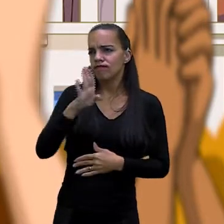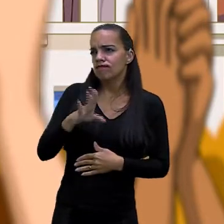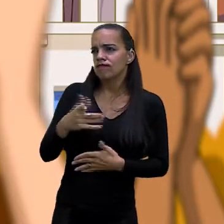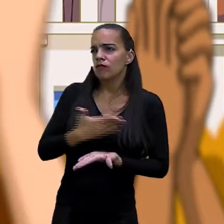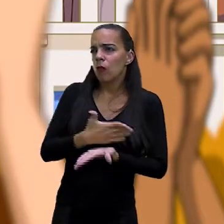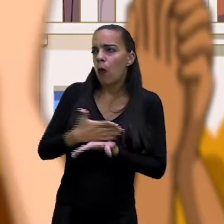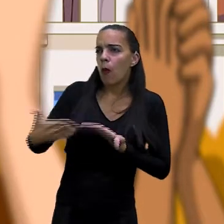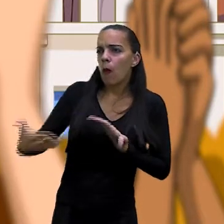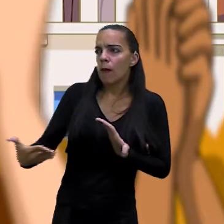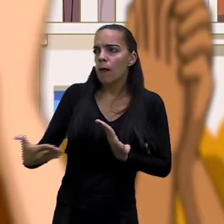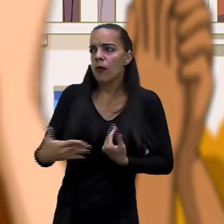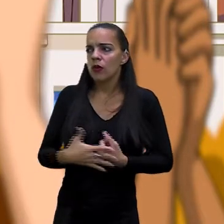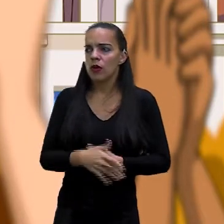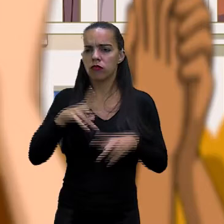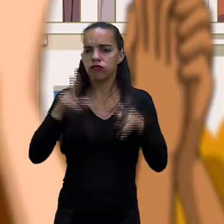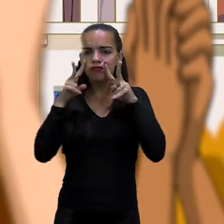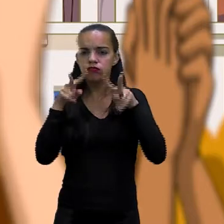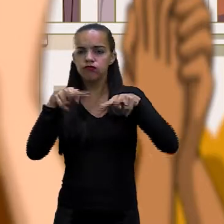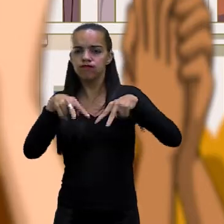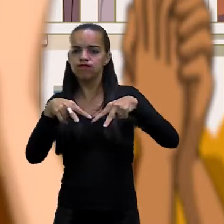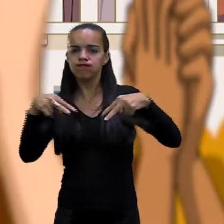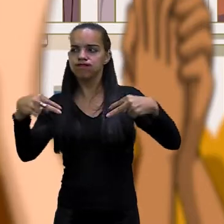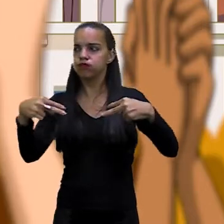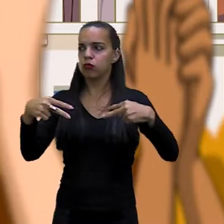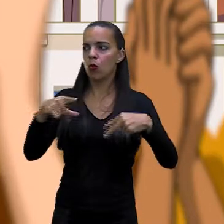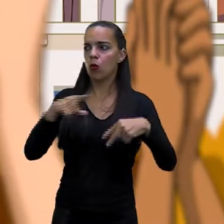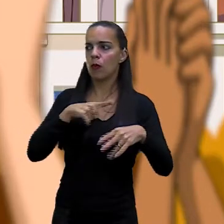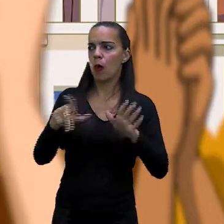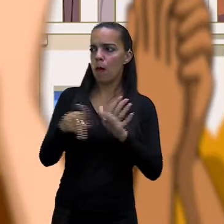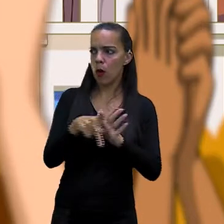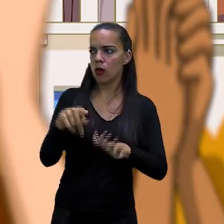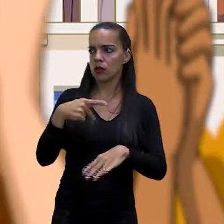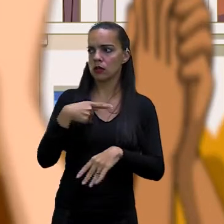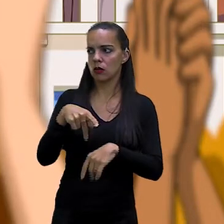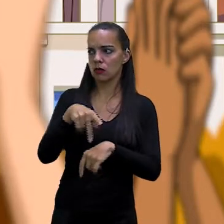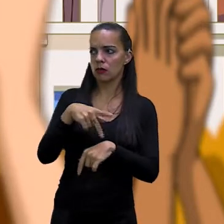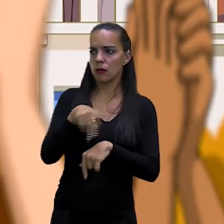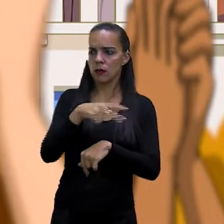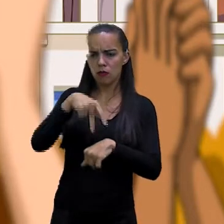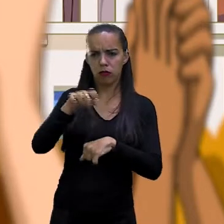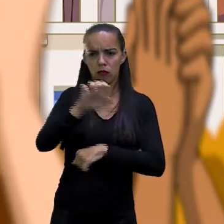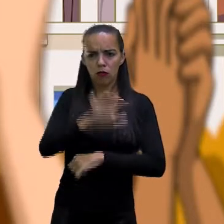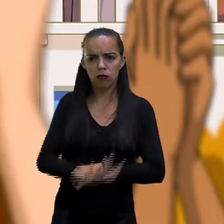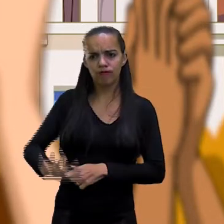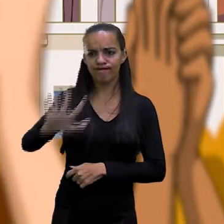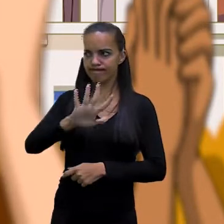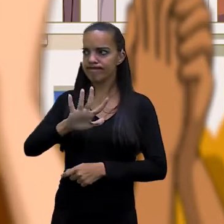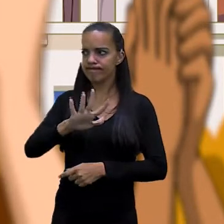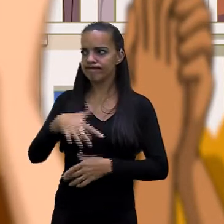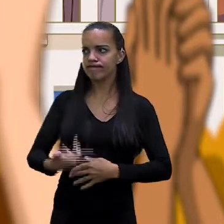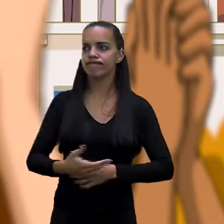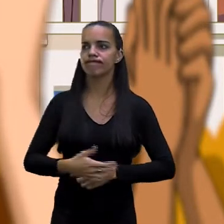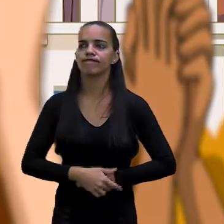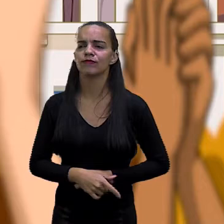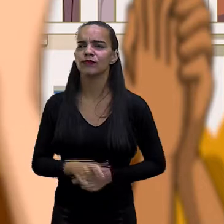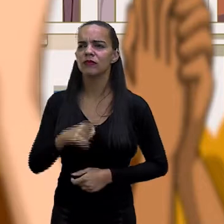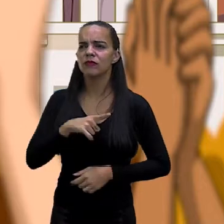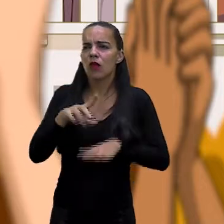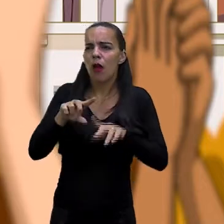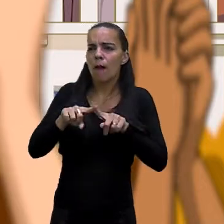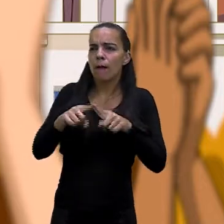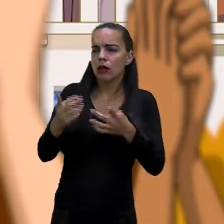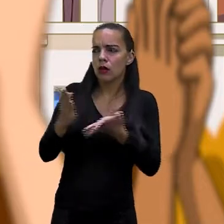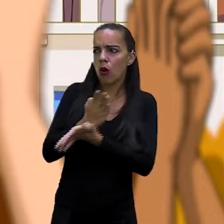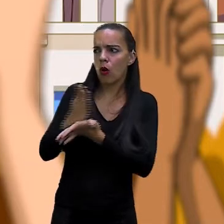ser visto e valorizado como uma nação. As principais